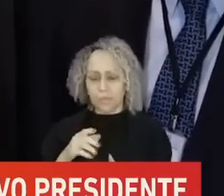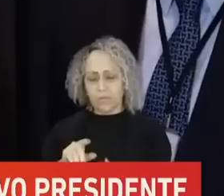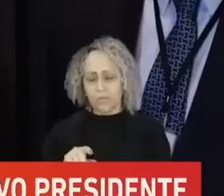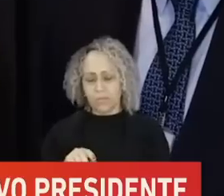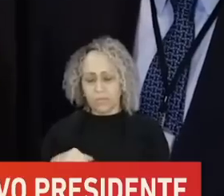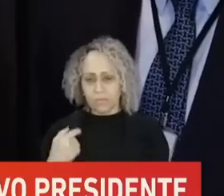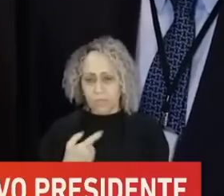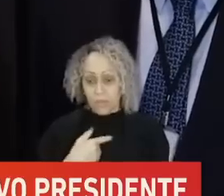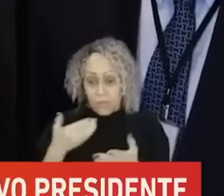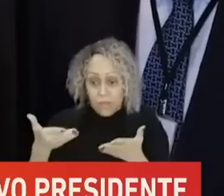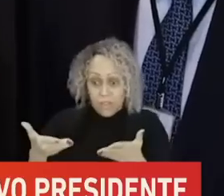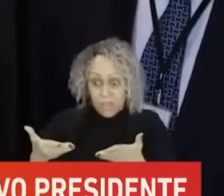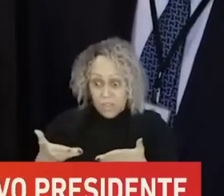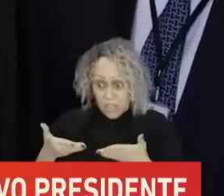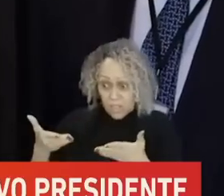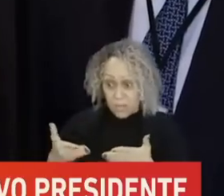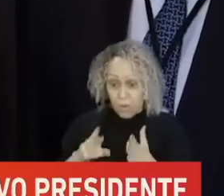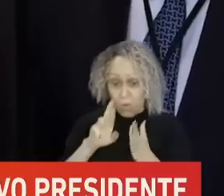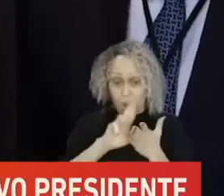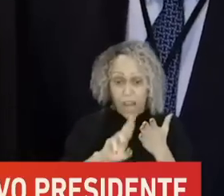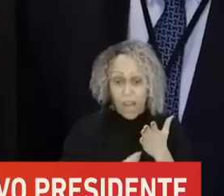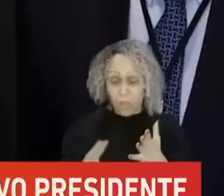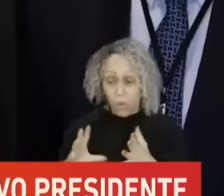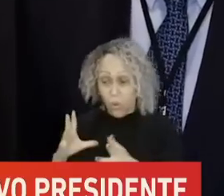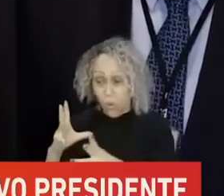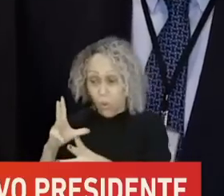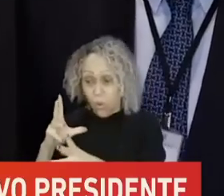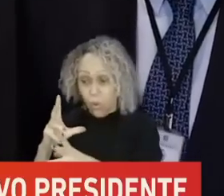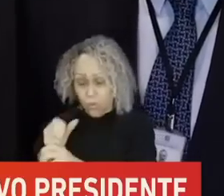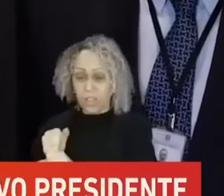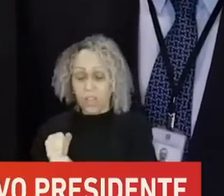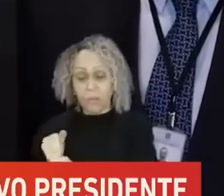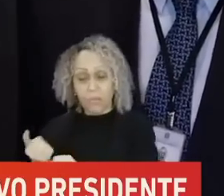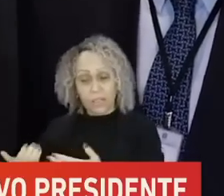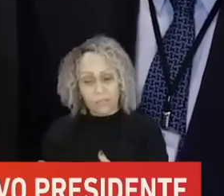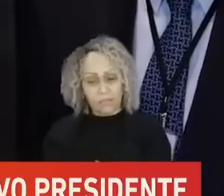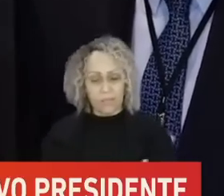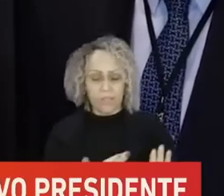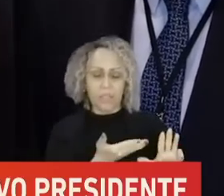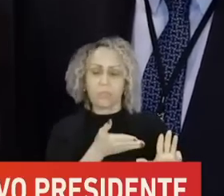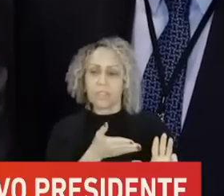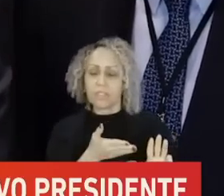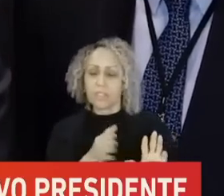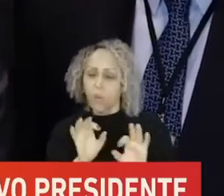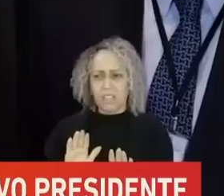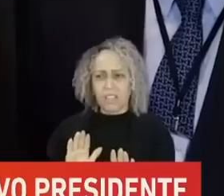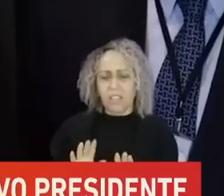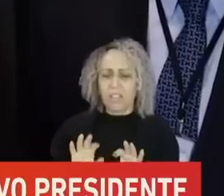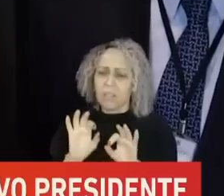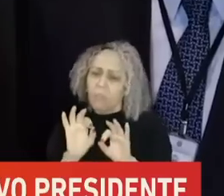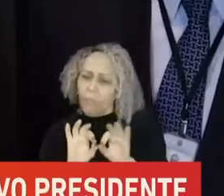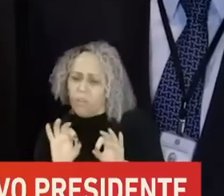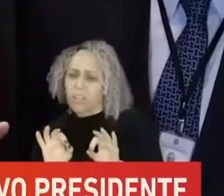um desenvolvimentista, ele enxergava justamente o Estado talvez como uma barreira, né? Como é que você vê isso? Você acha que